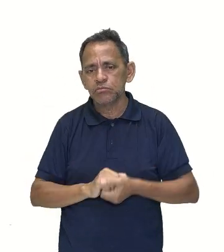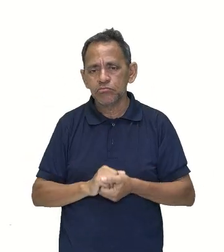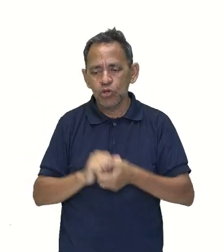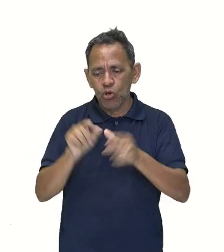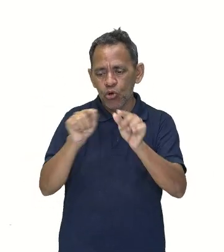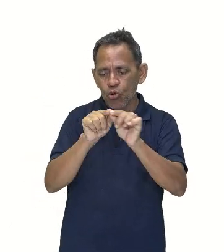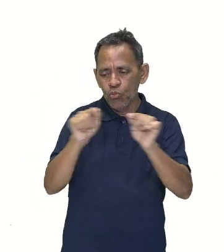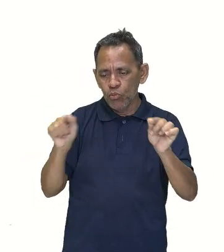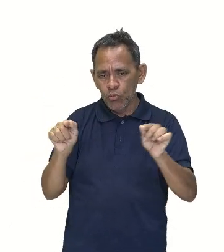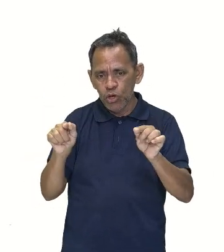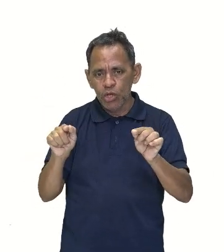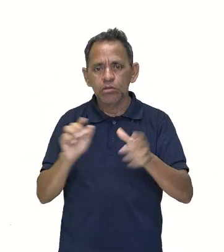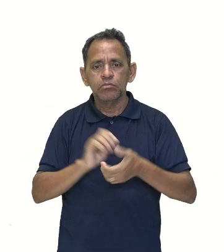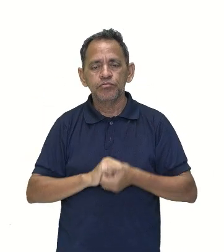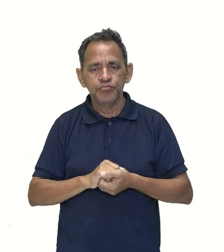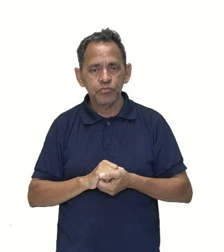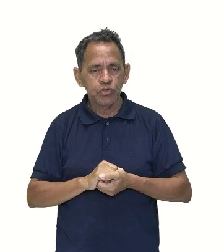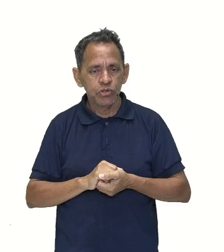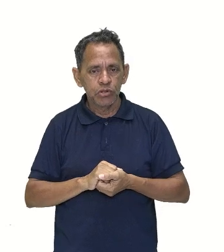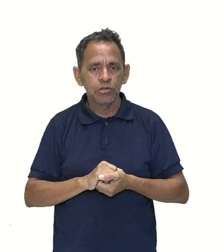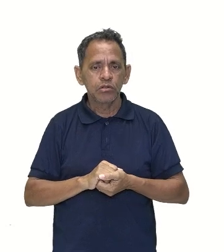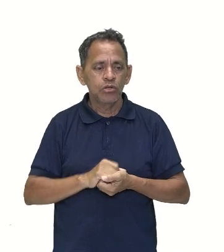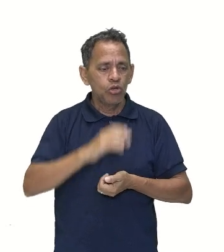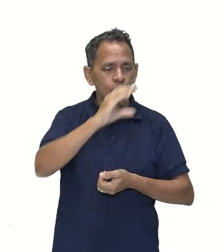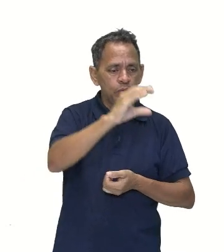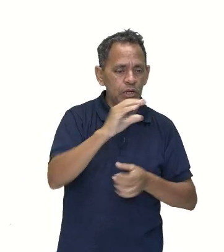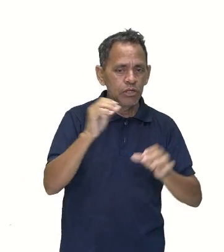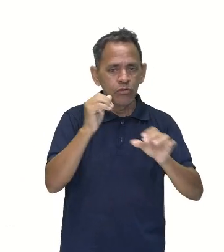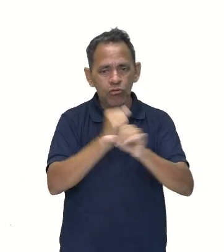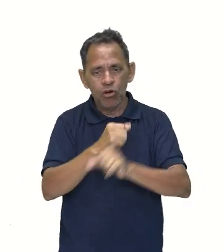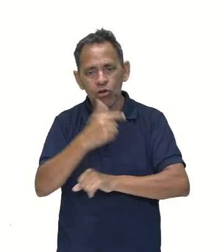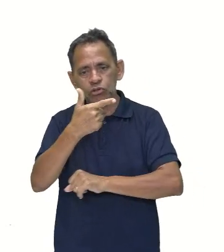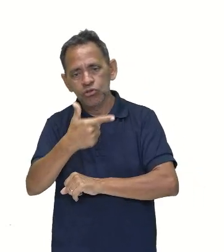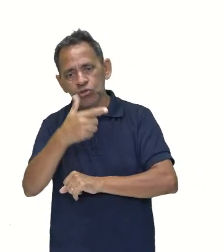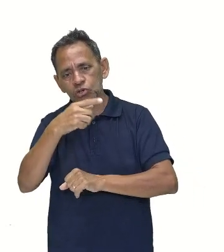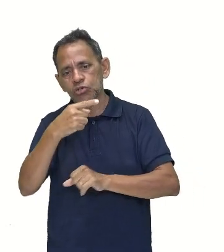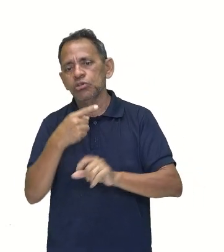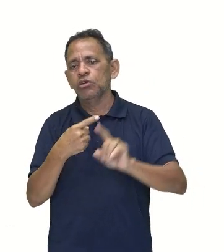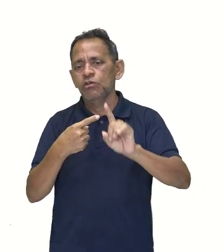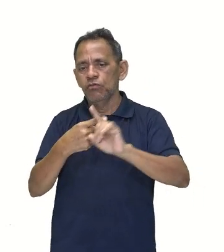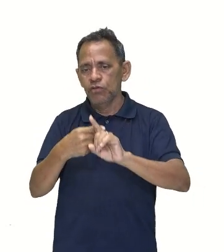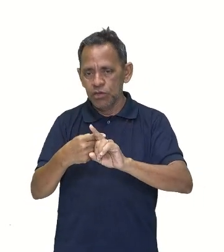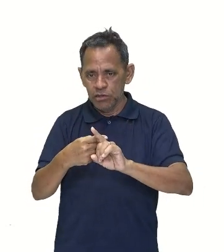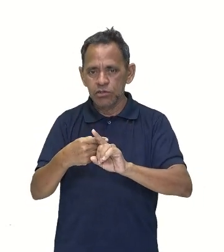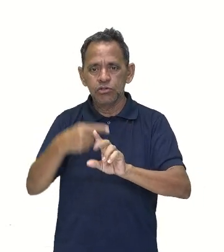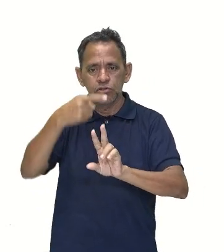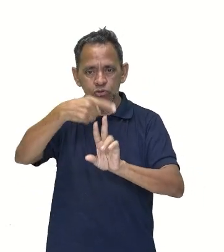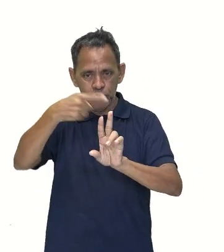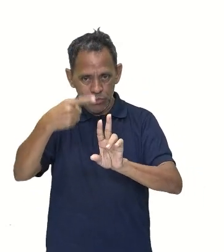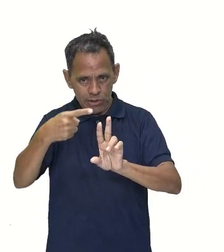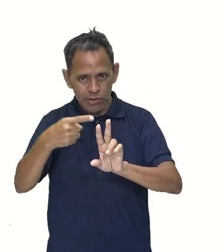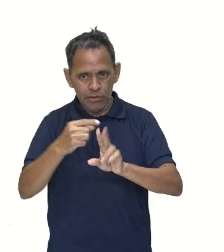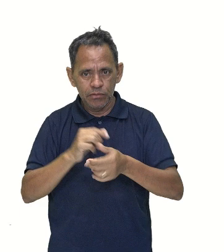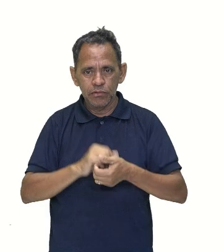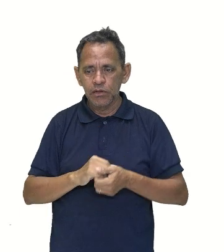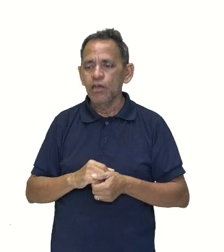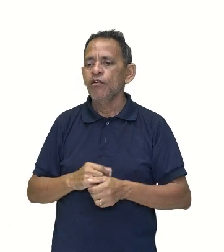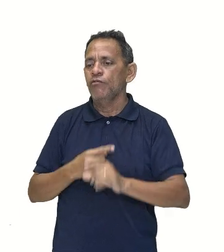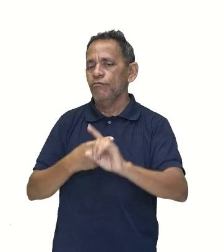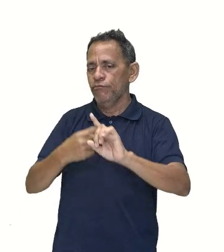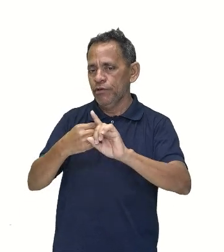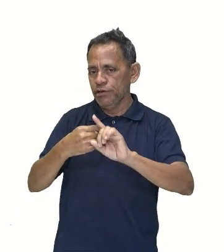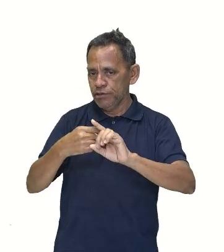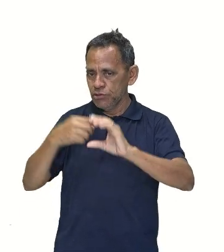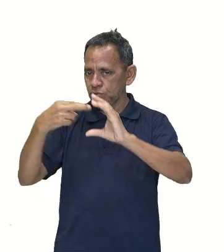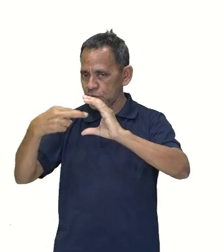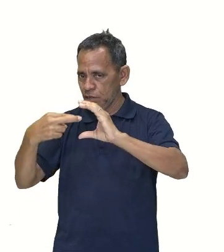é igual a 2 vezes π vezes o raio, tá? Essa fórmula não muda, é sempre essa daí para o cálculo de